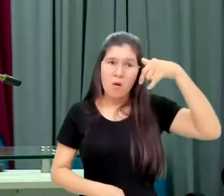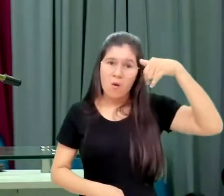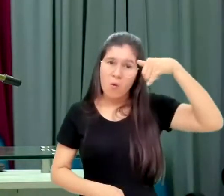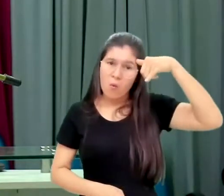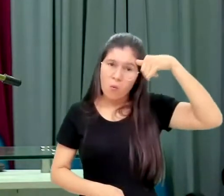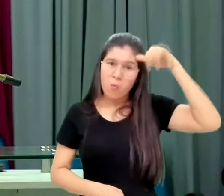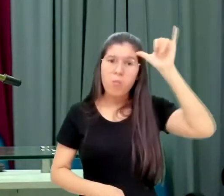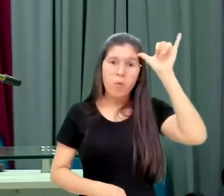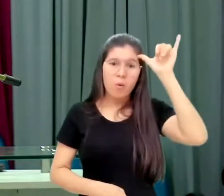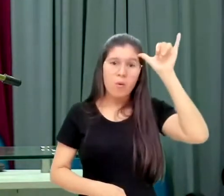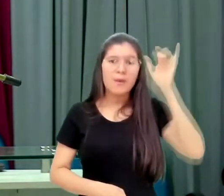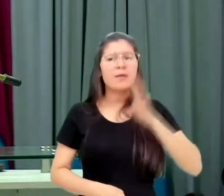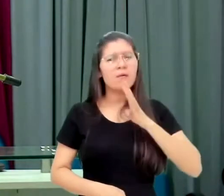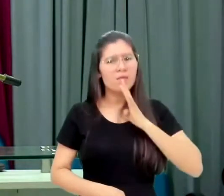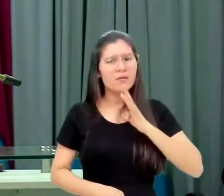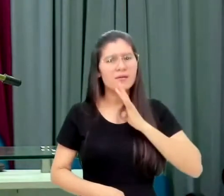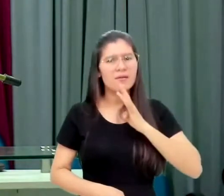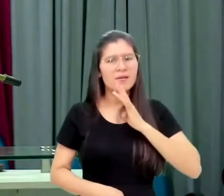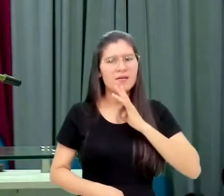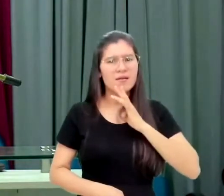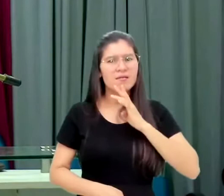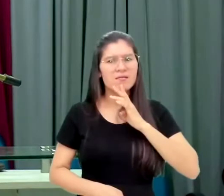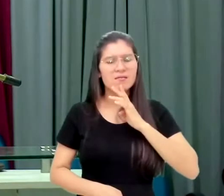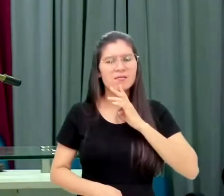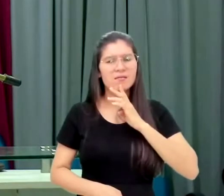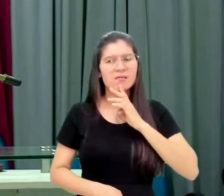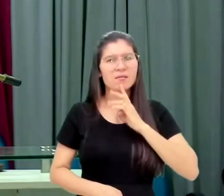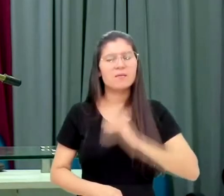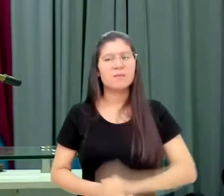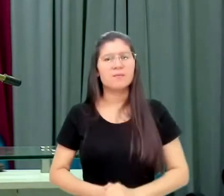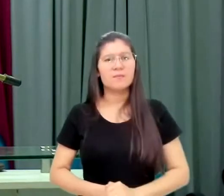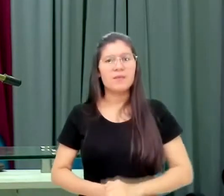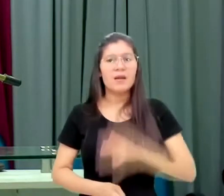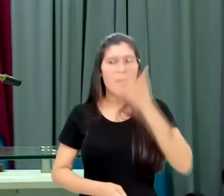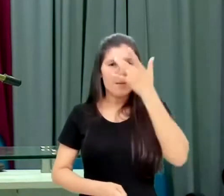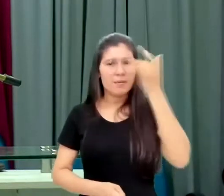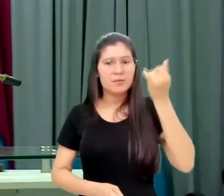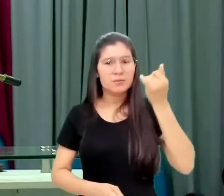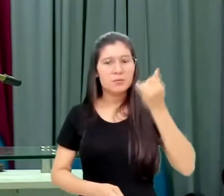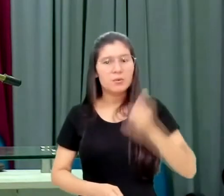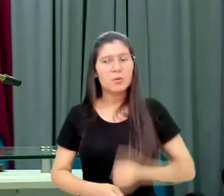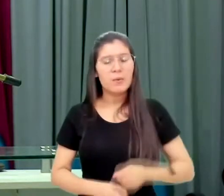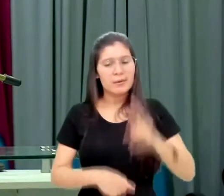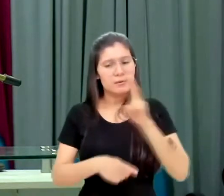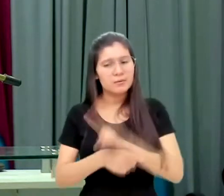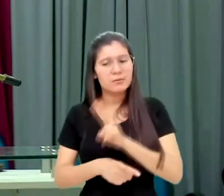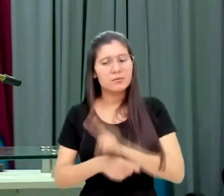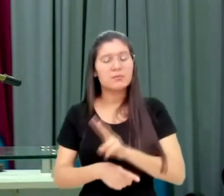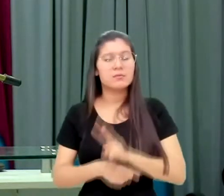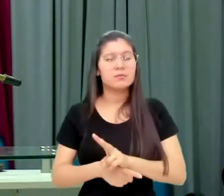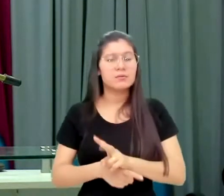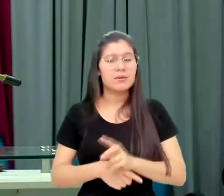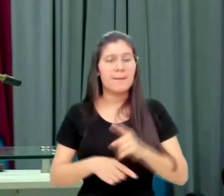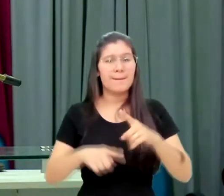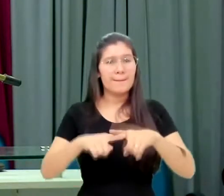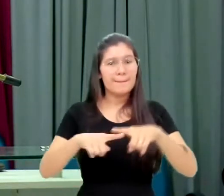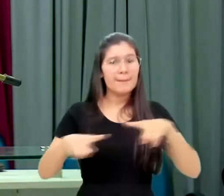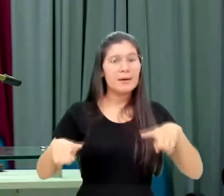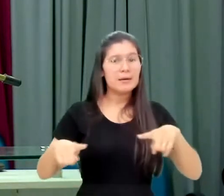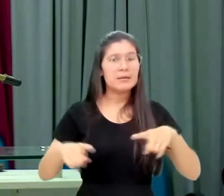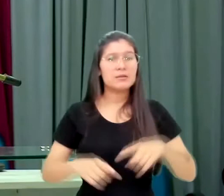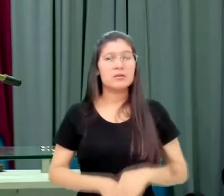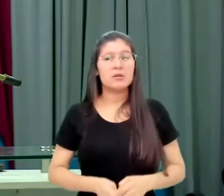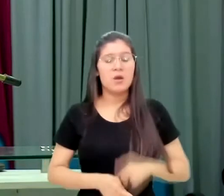a manjedoura do seu dono. Diz ele: mas Israel não tem conhecimento, o meu povo